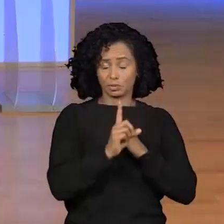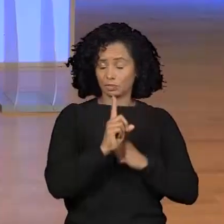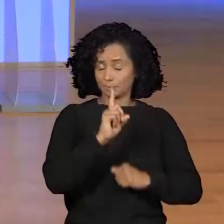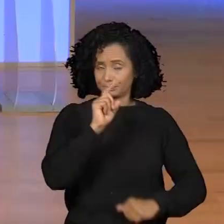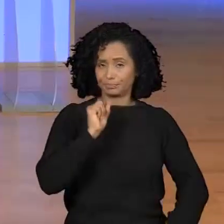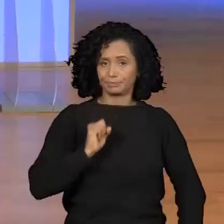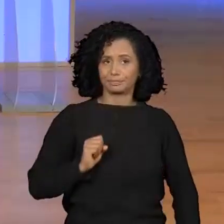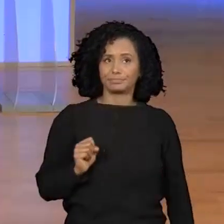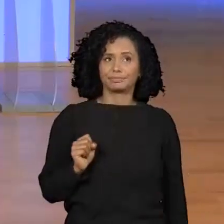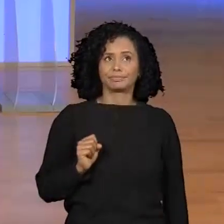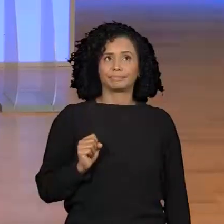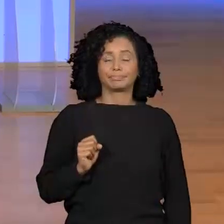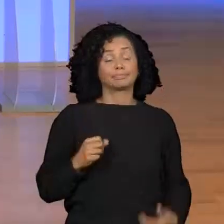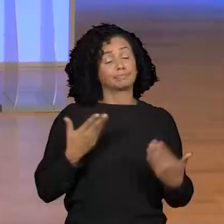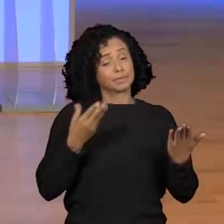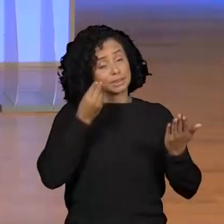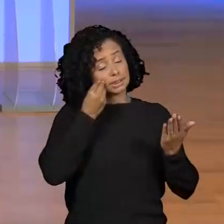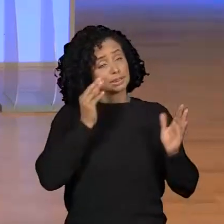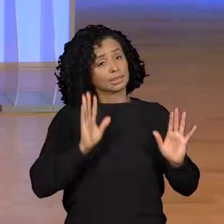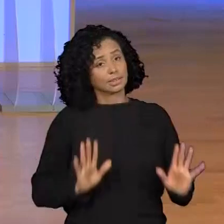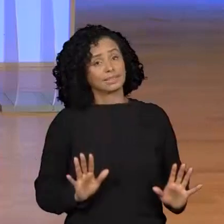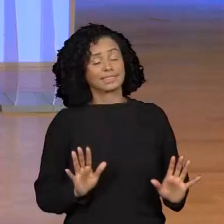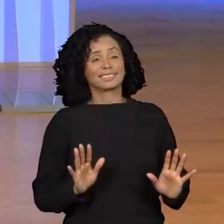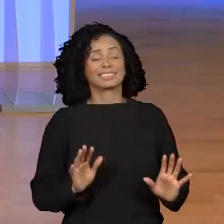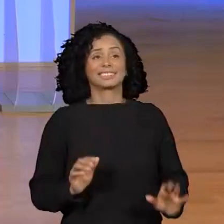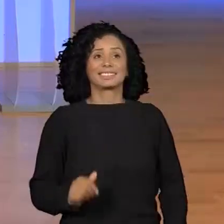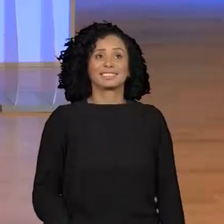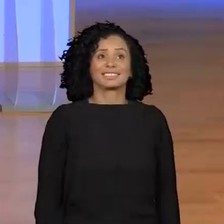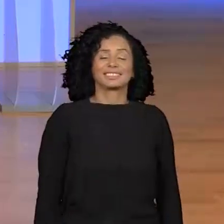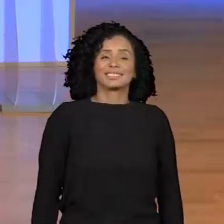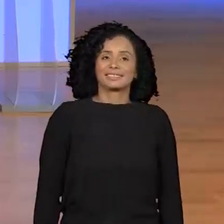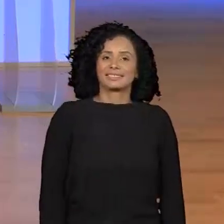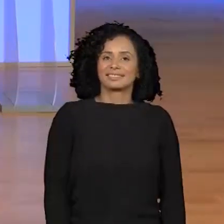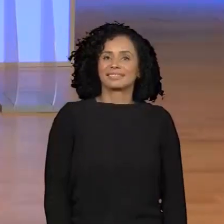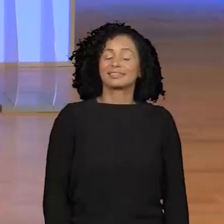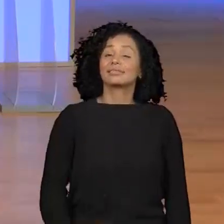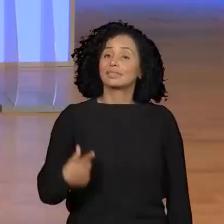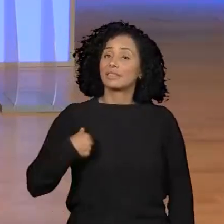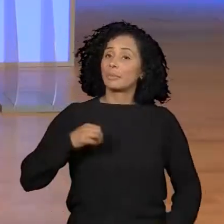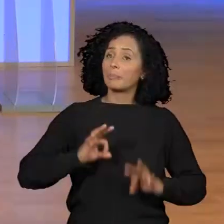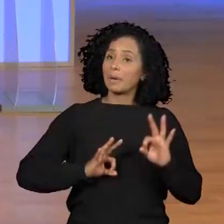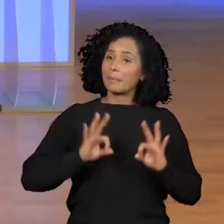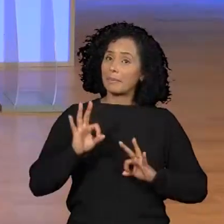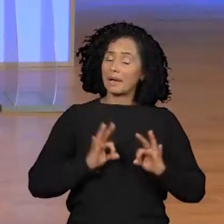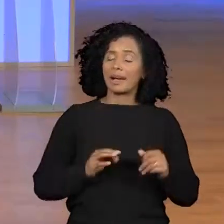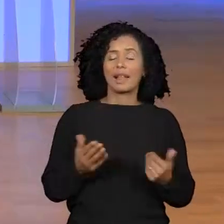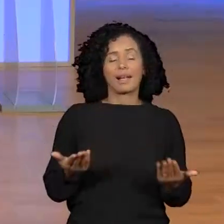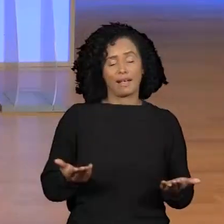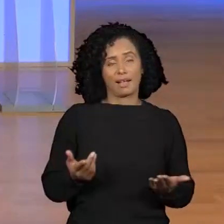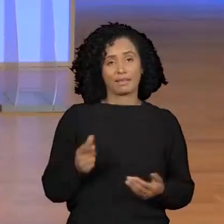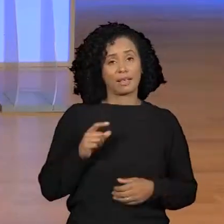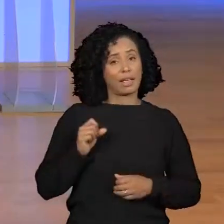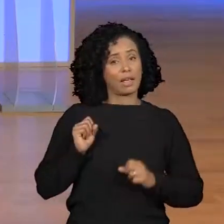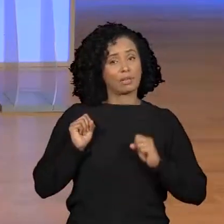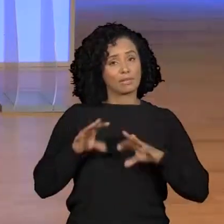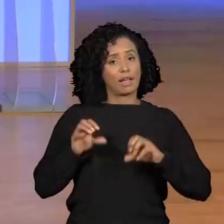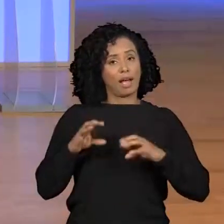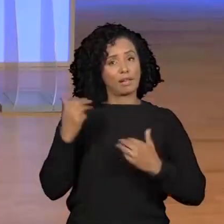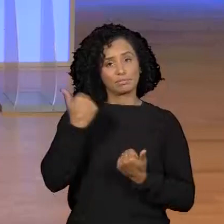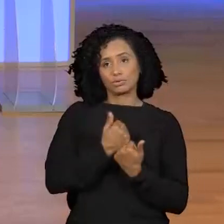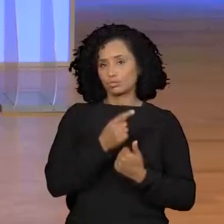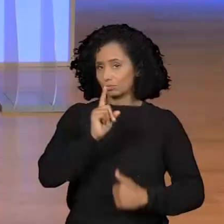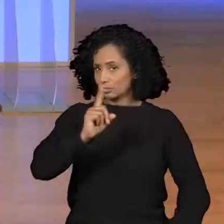não. Tentei, né? Vai que desse certo, aí a Estou gente já preparado, mas não para dar aula, professora, sozinho. Então tá